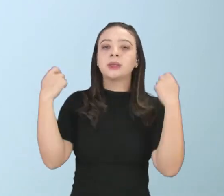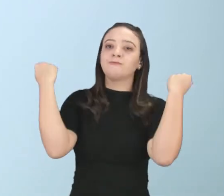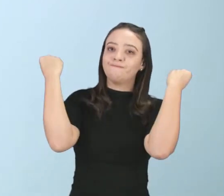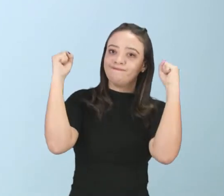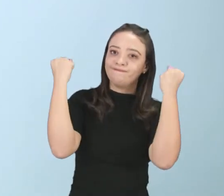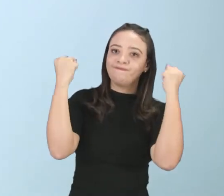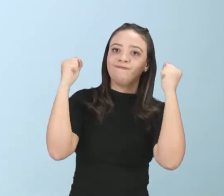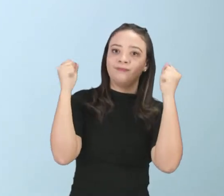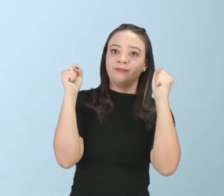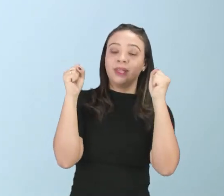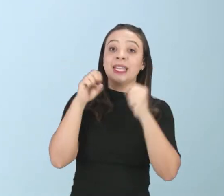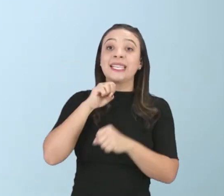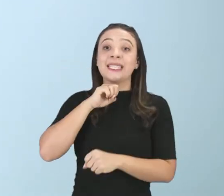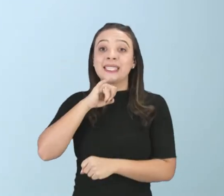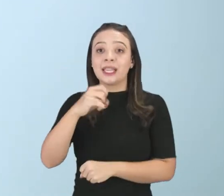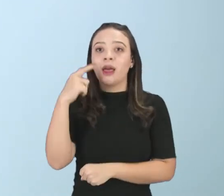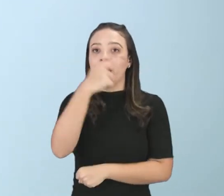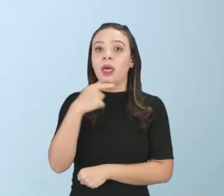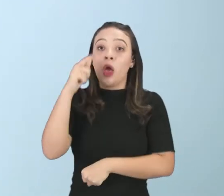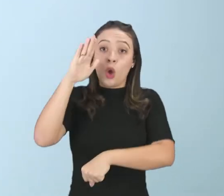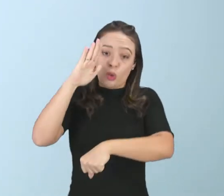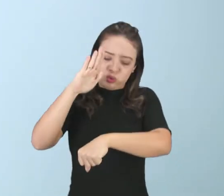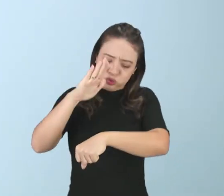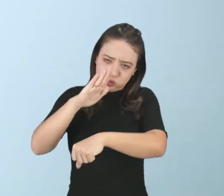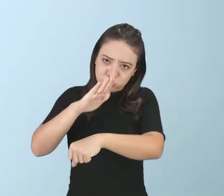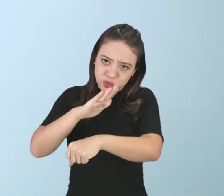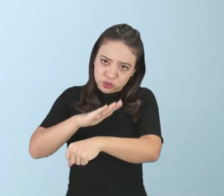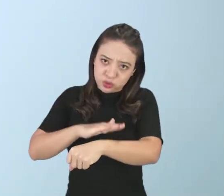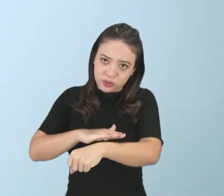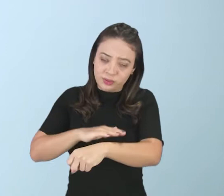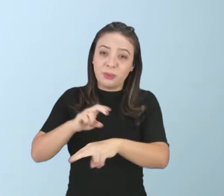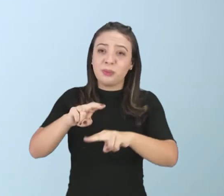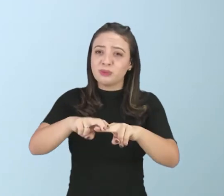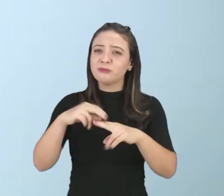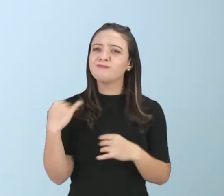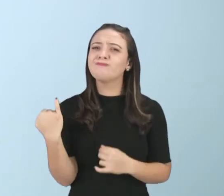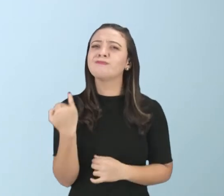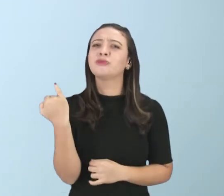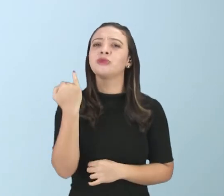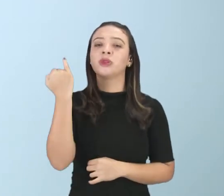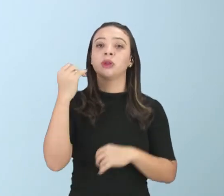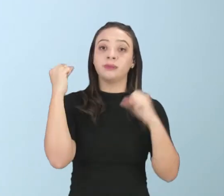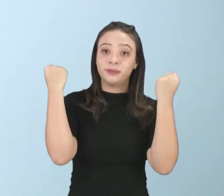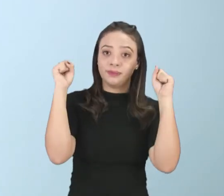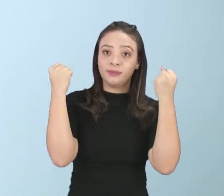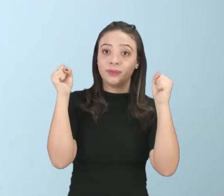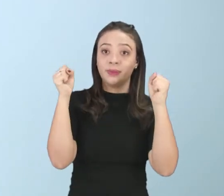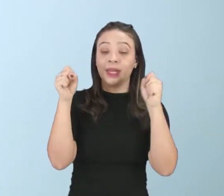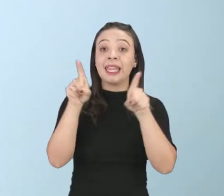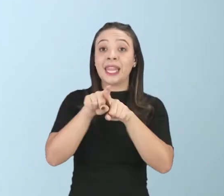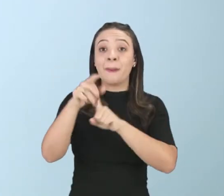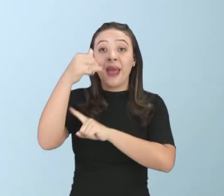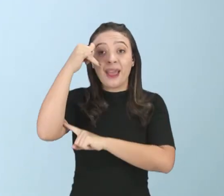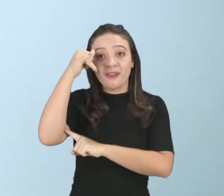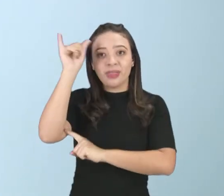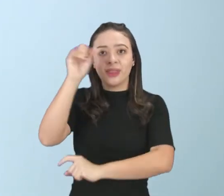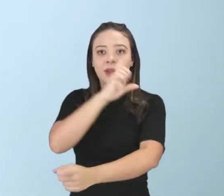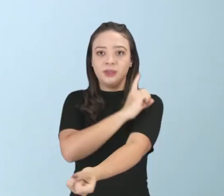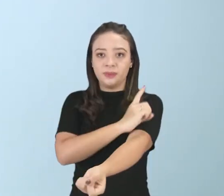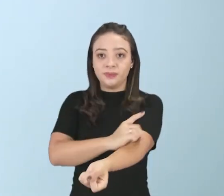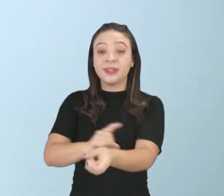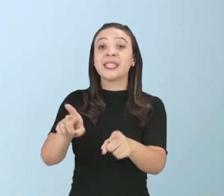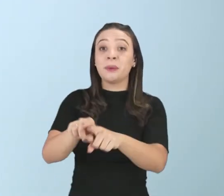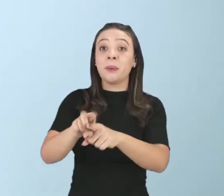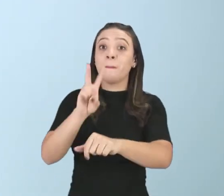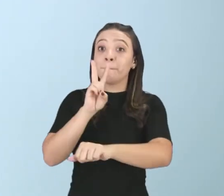níveis de glicose na corrente sanguínea. Por isso que o exercício físico é importante não só para a prevenção, como também para o